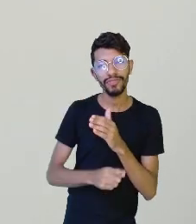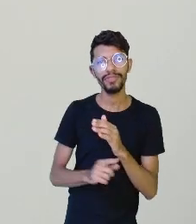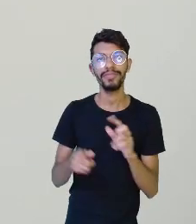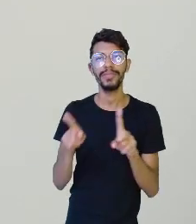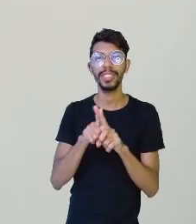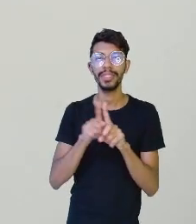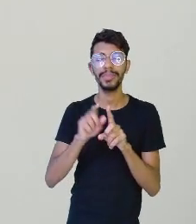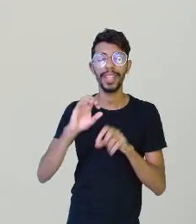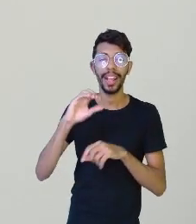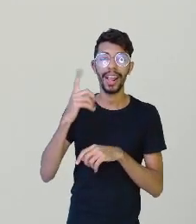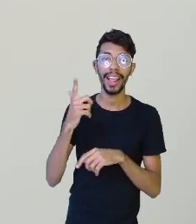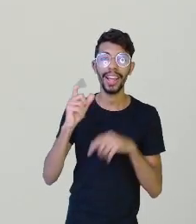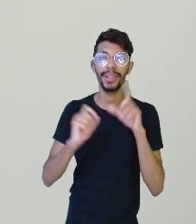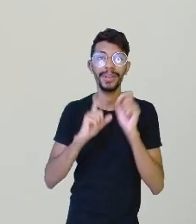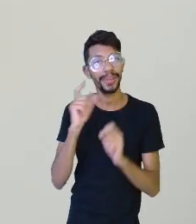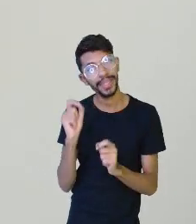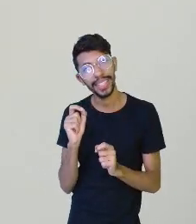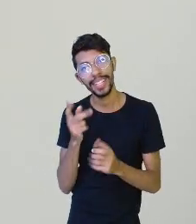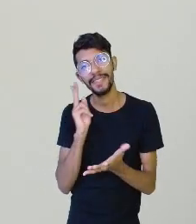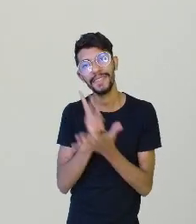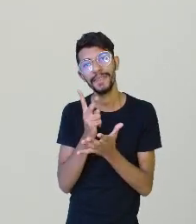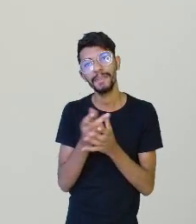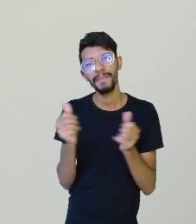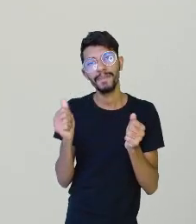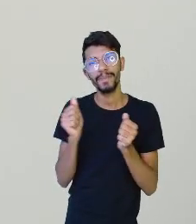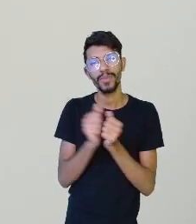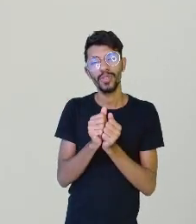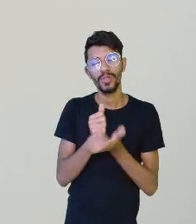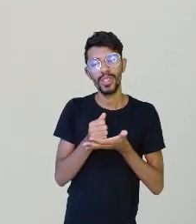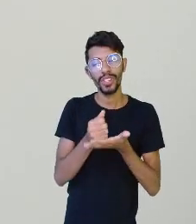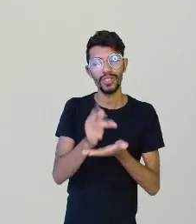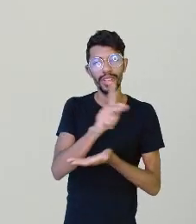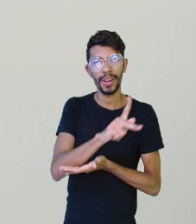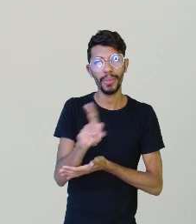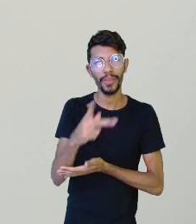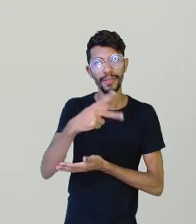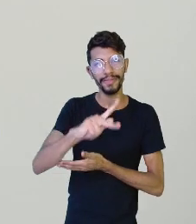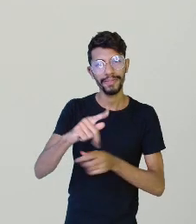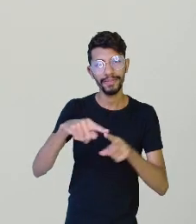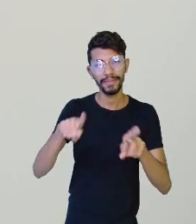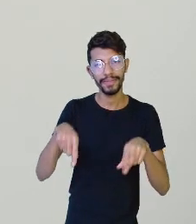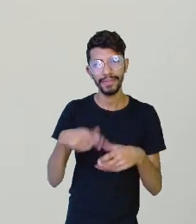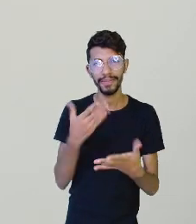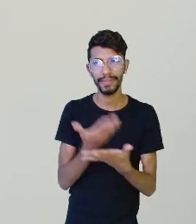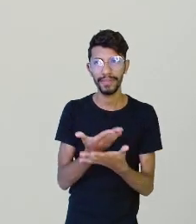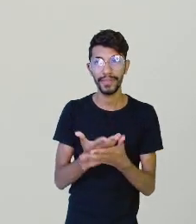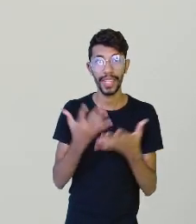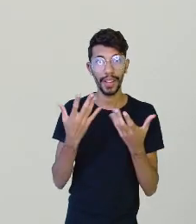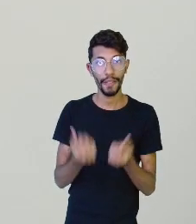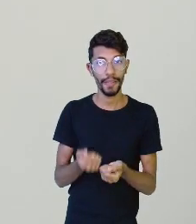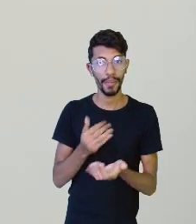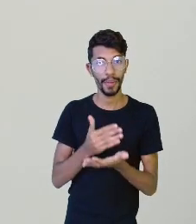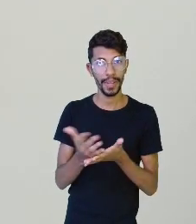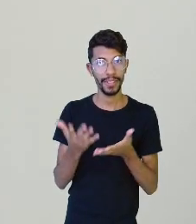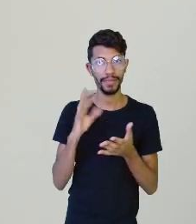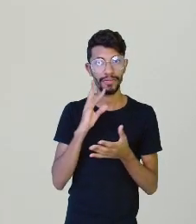e, claro, contar sempre com a ajuda do teu professor. Então, vamos iniciar nossa viagem rumo ao